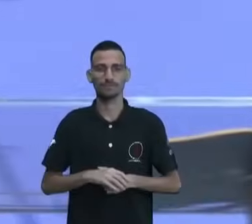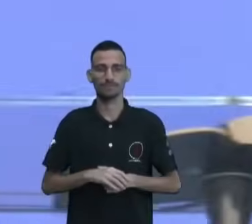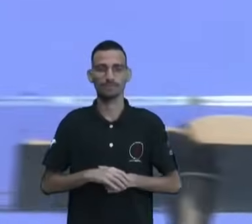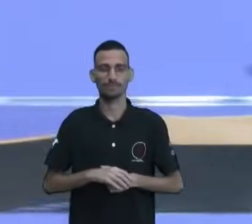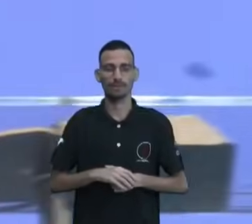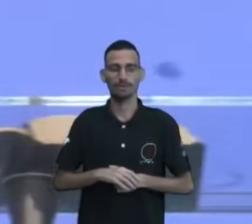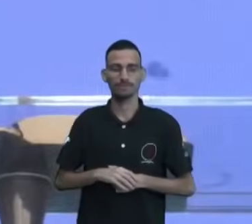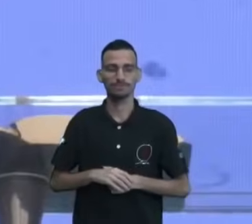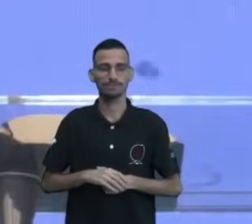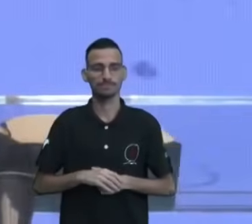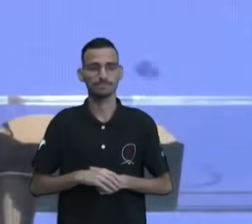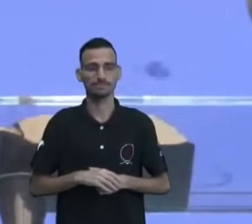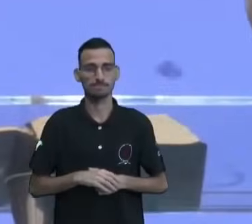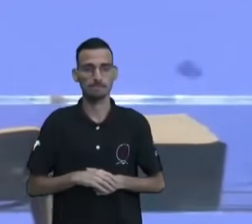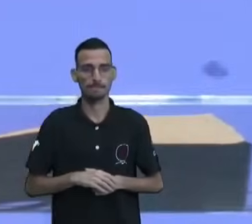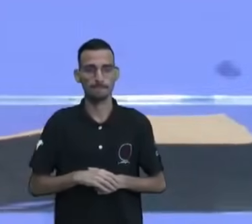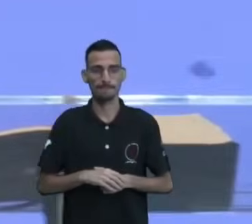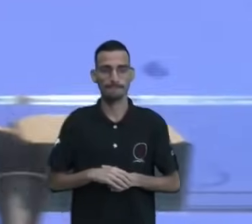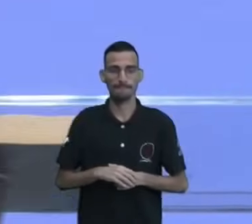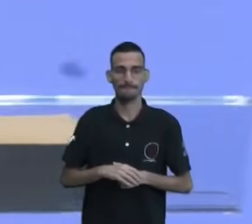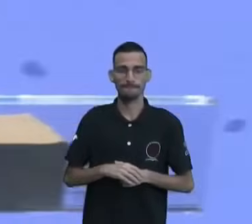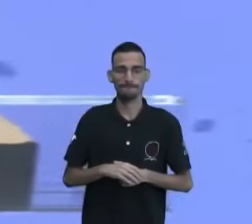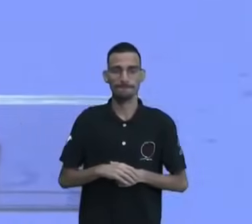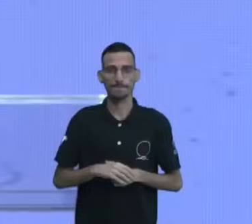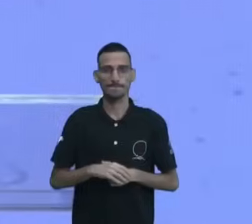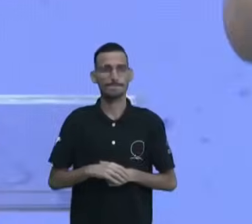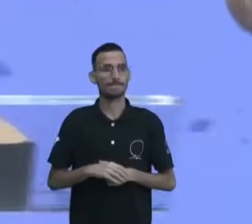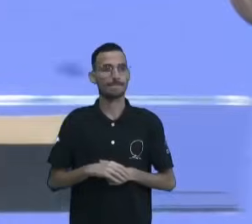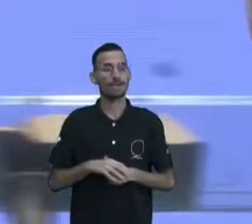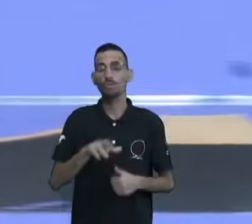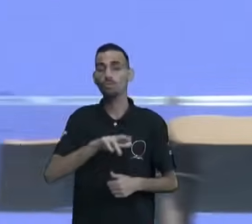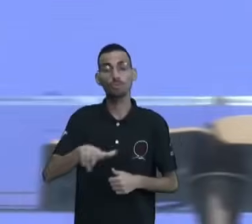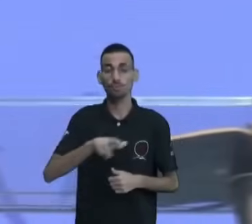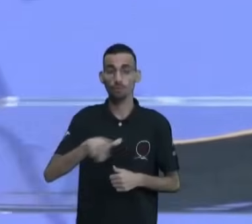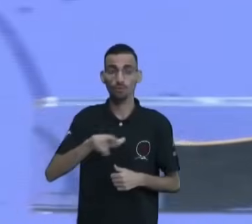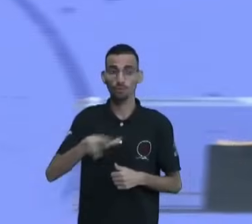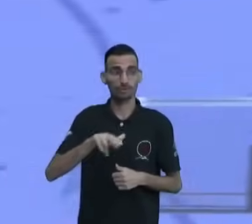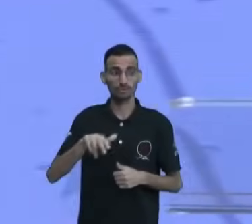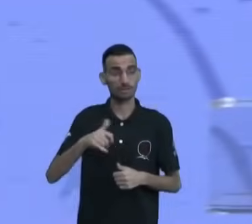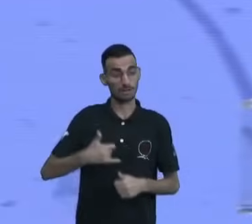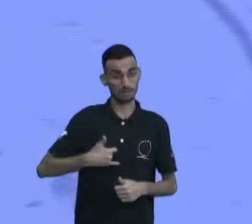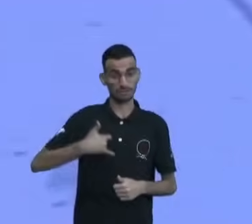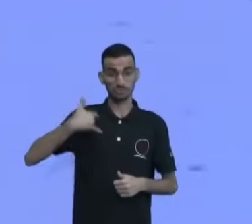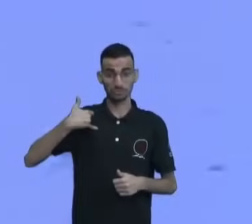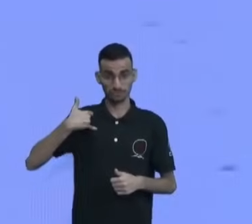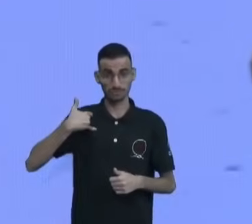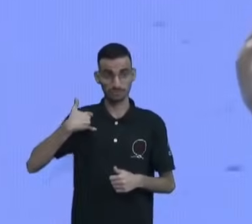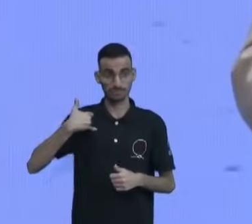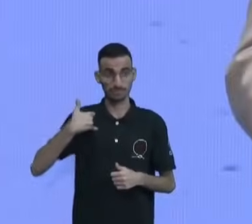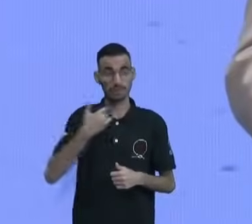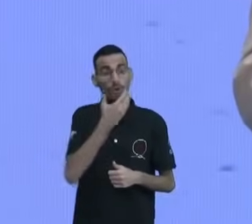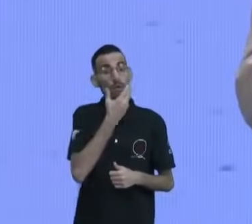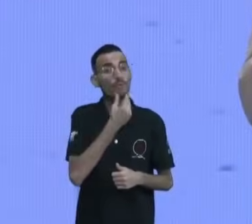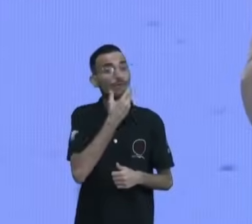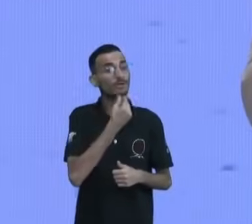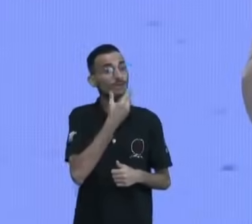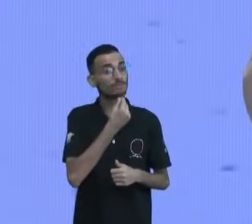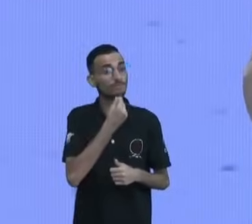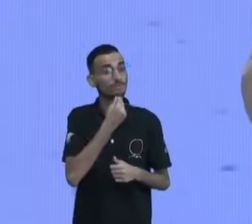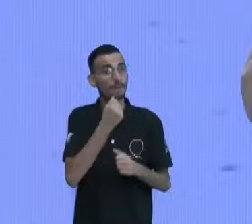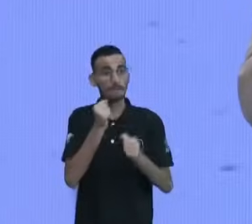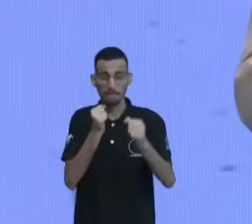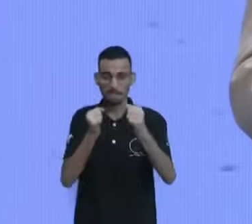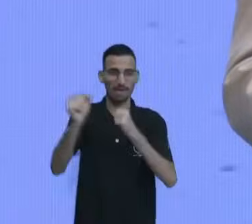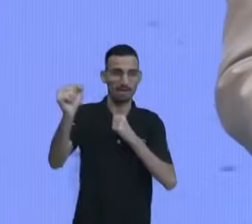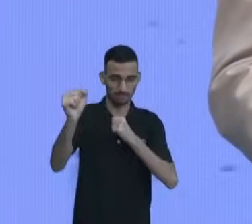qualquer é uma grande transgressão é a deidade do homem é o Superman é o dono da última coca-cola do